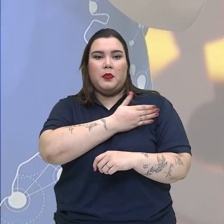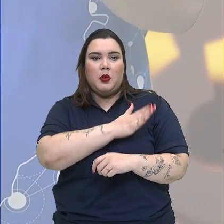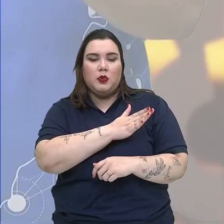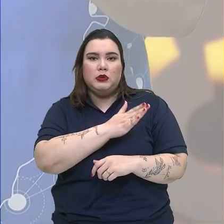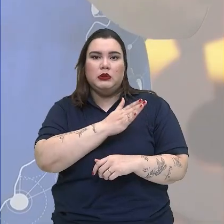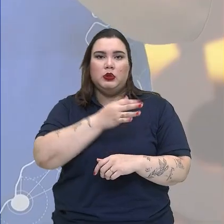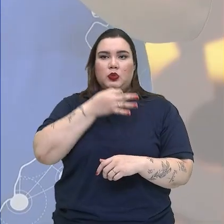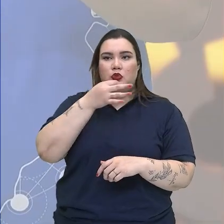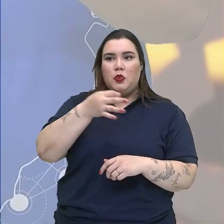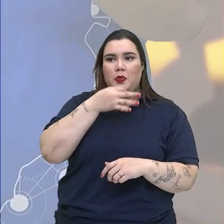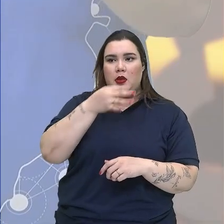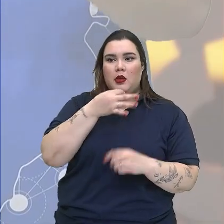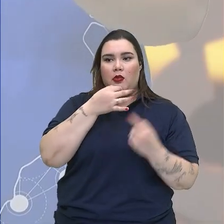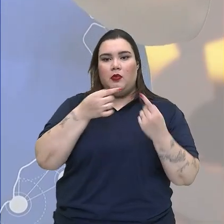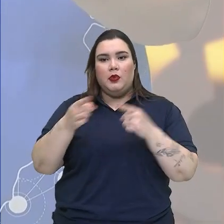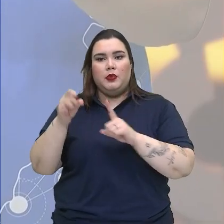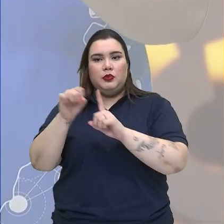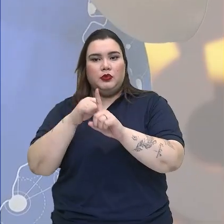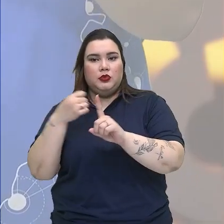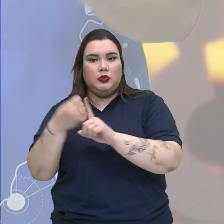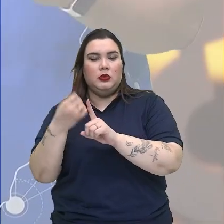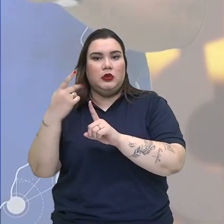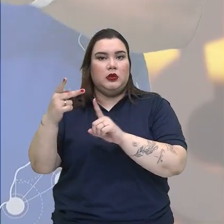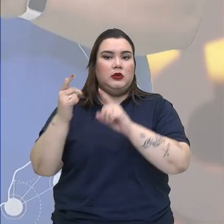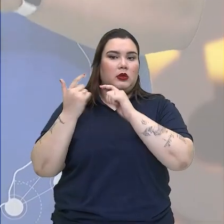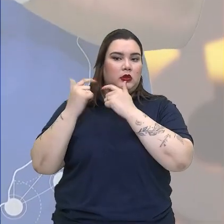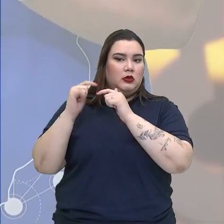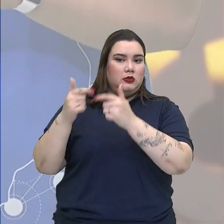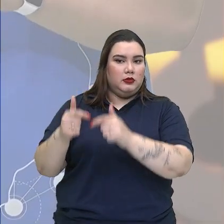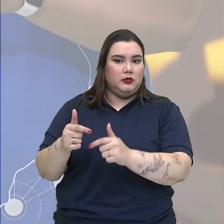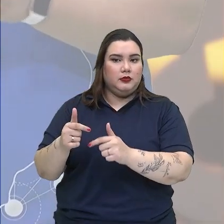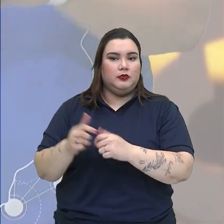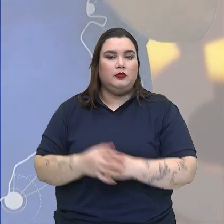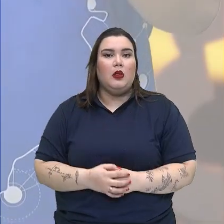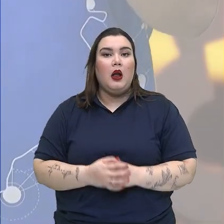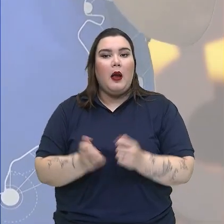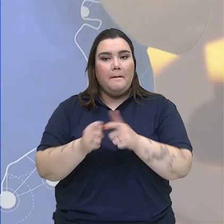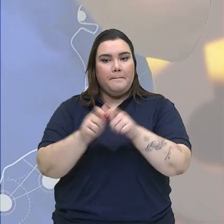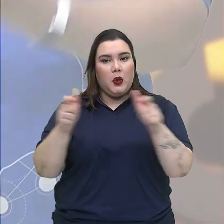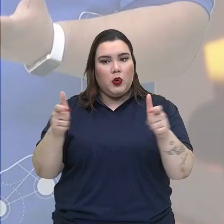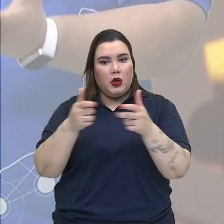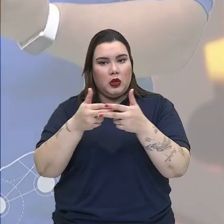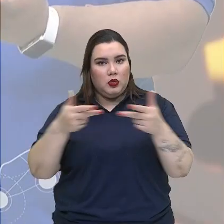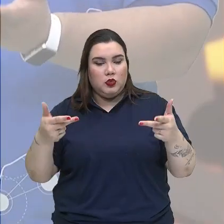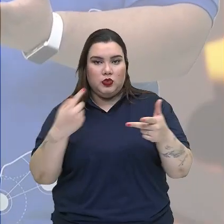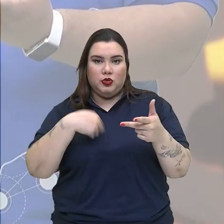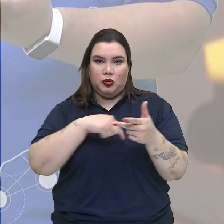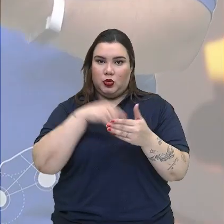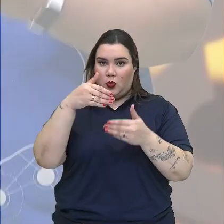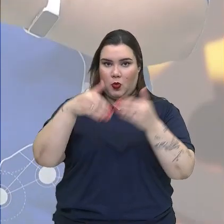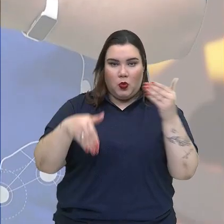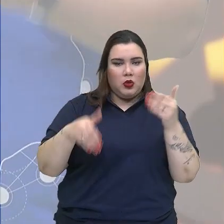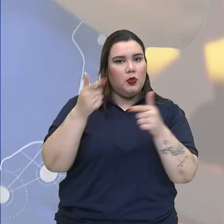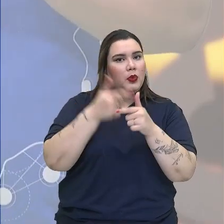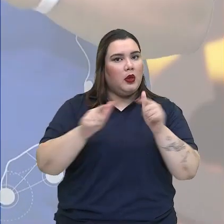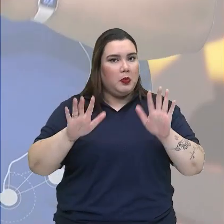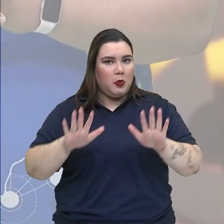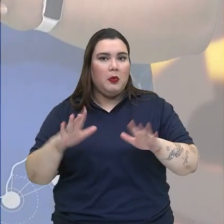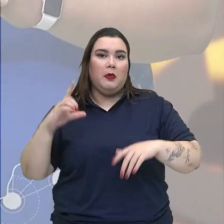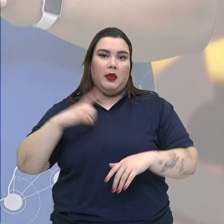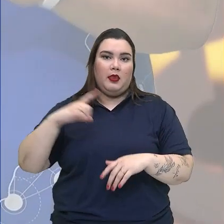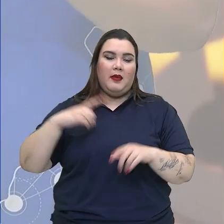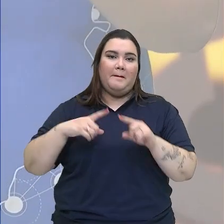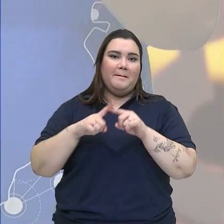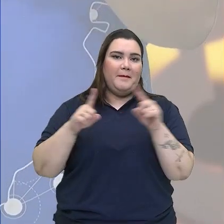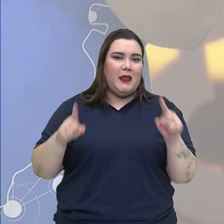julgar, tá, uma sociedade pelos costumes dela. Tem muitas coisas que a gente pode não concordar, com toda certeza vai ter. Mas a gente